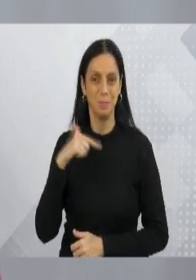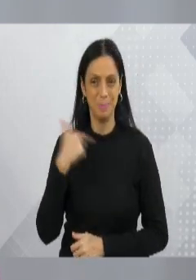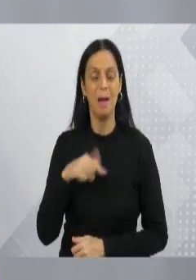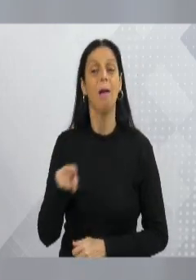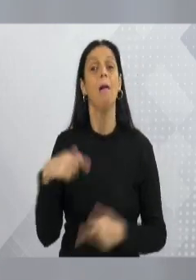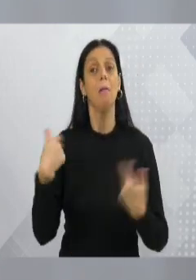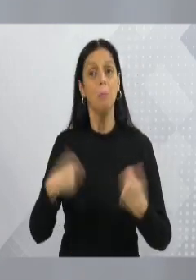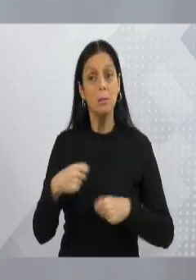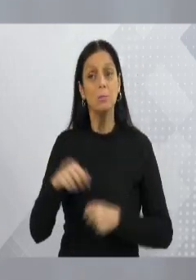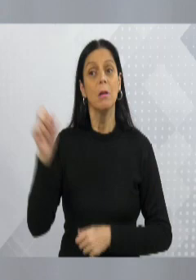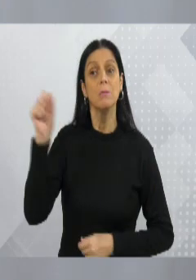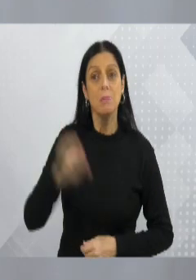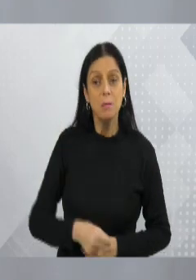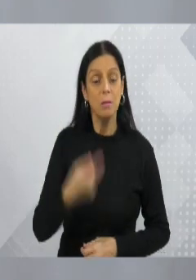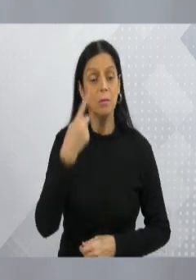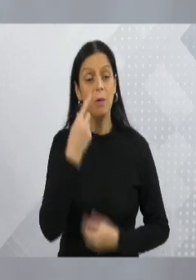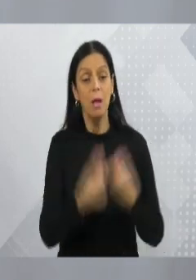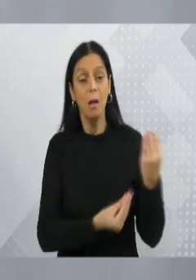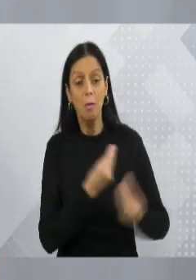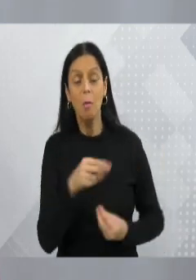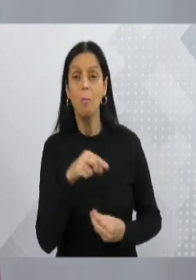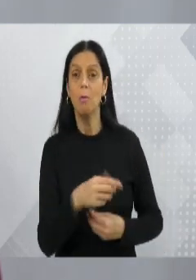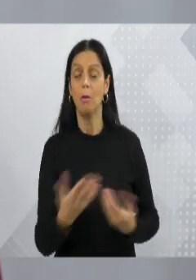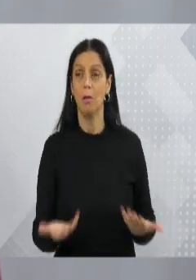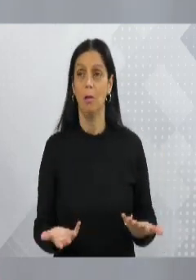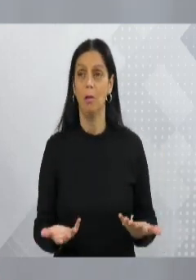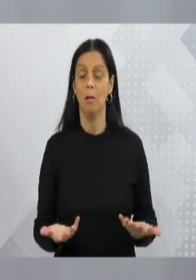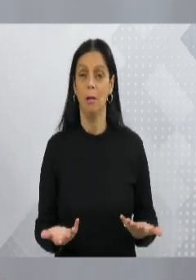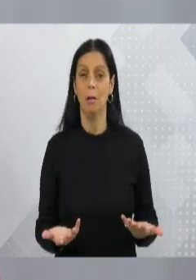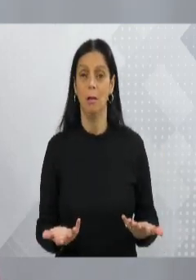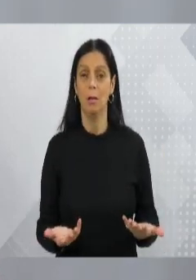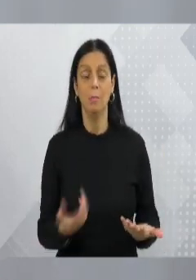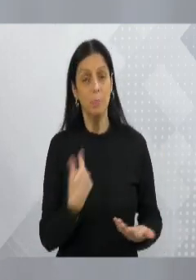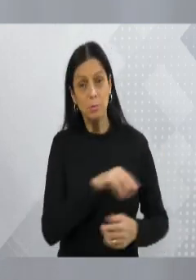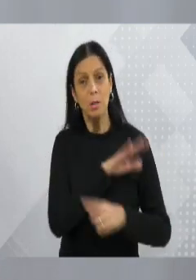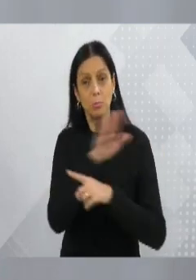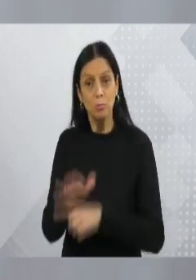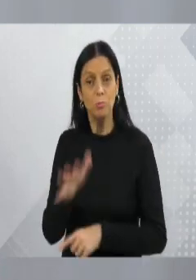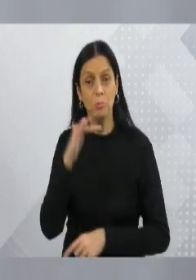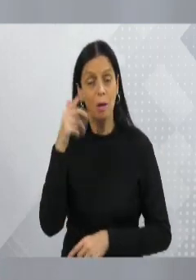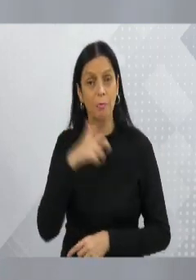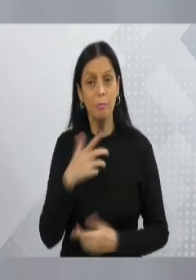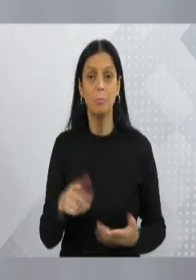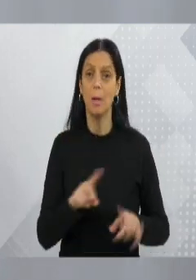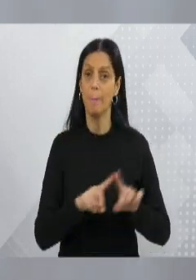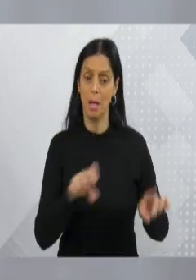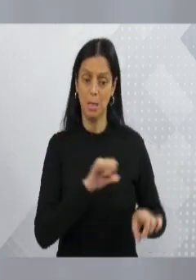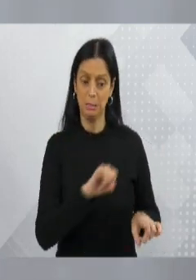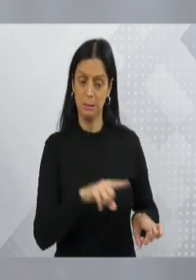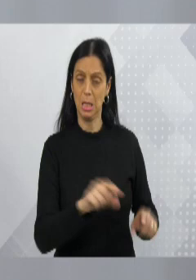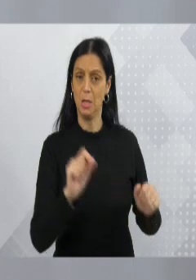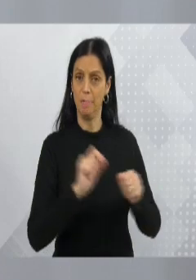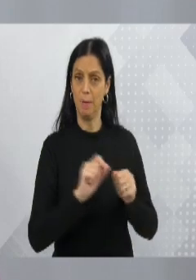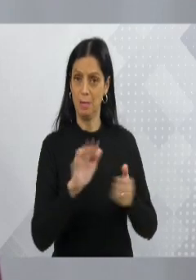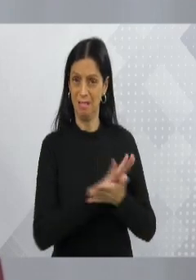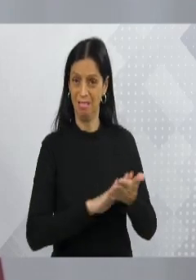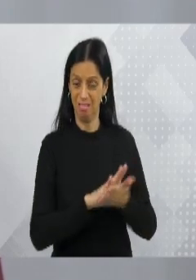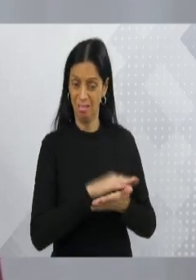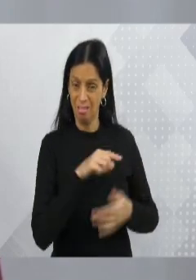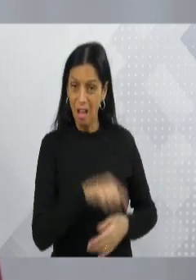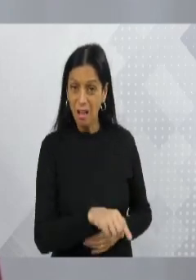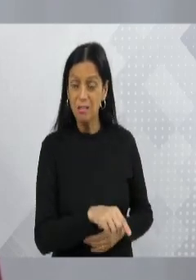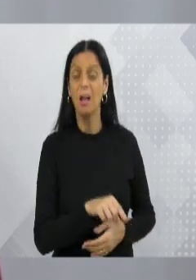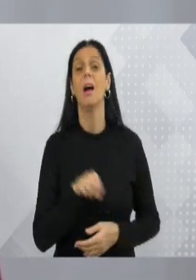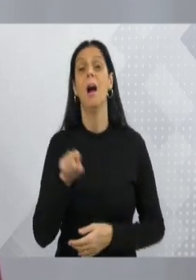sim até porque sinal da for feito se nada for feito infelizmente nós teremos uma grande evasão desses alunos